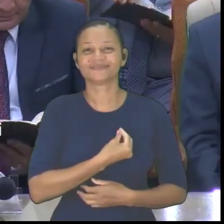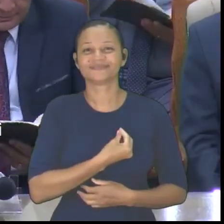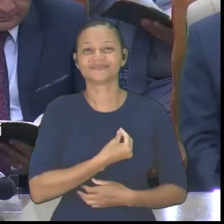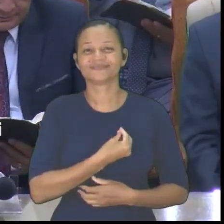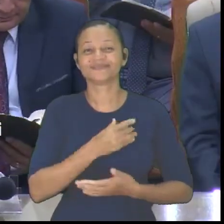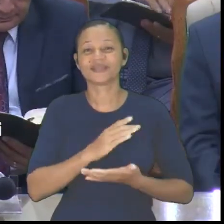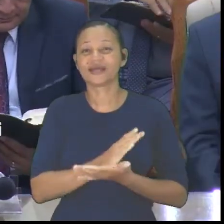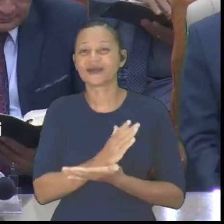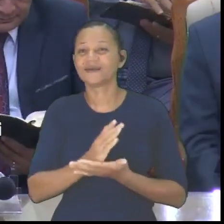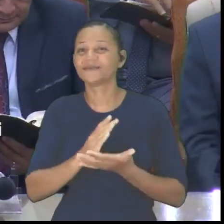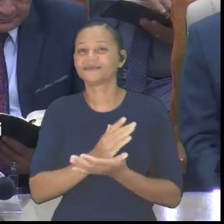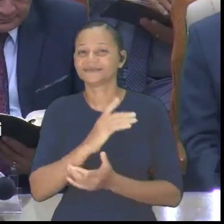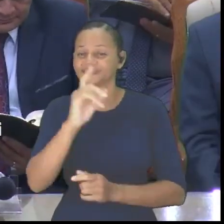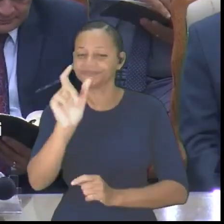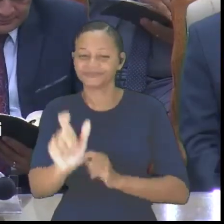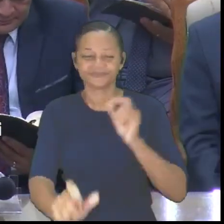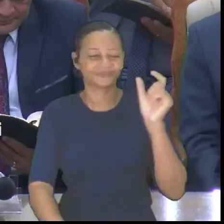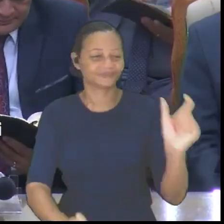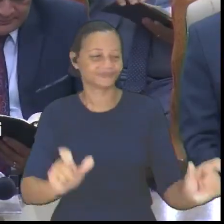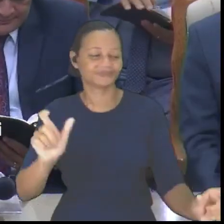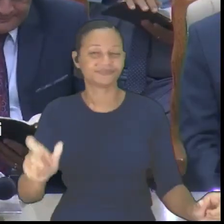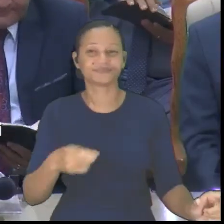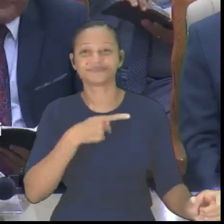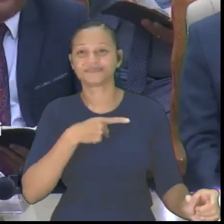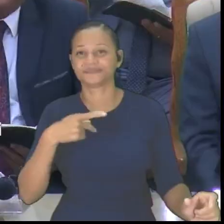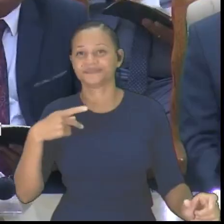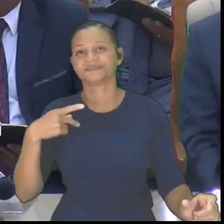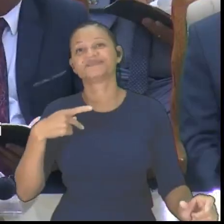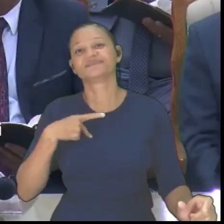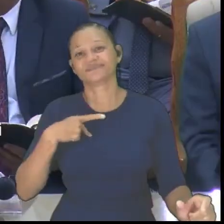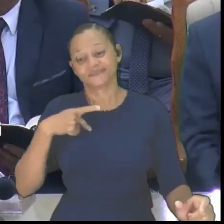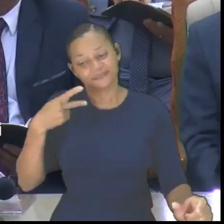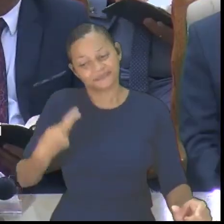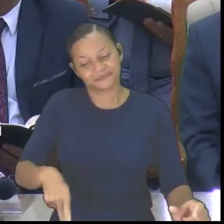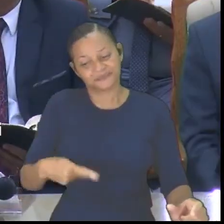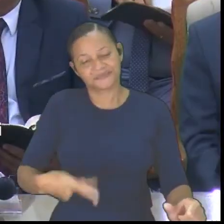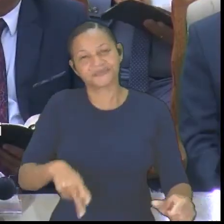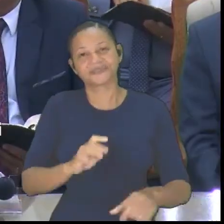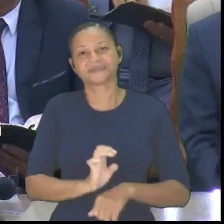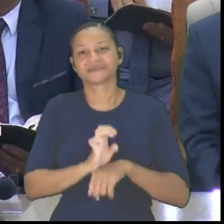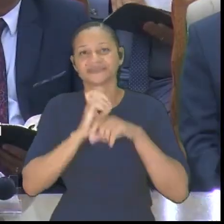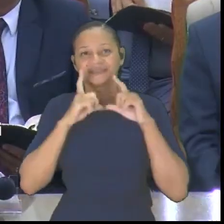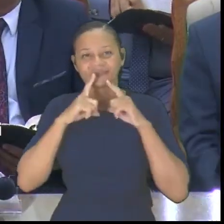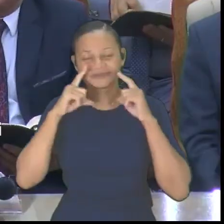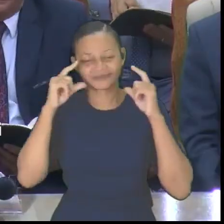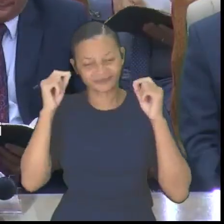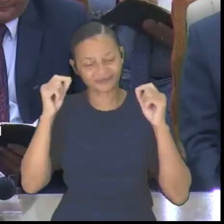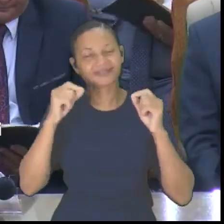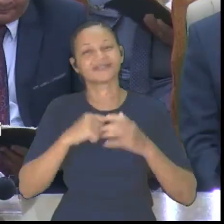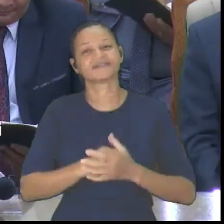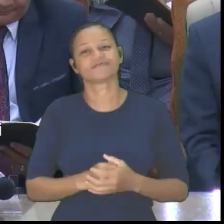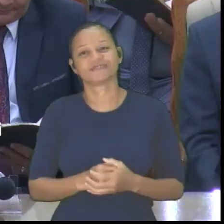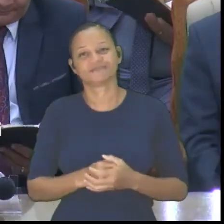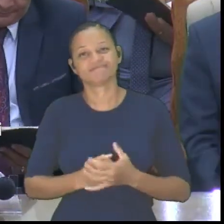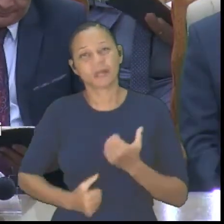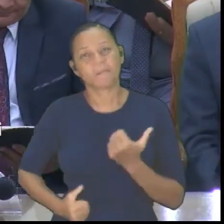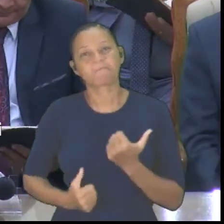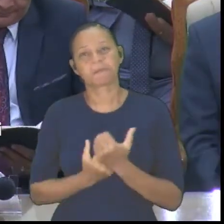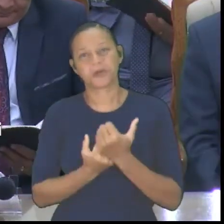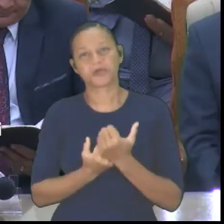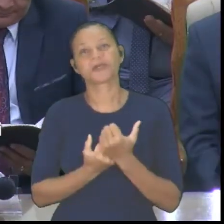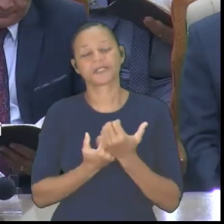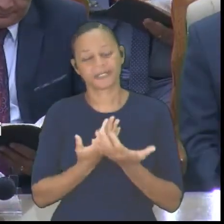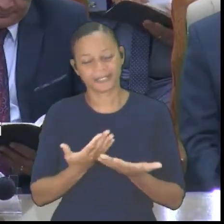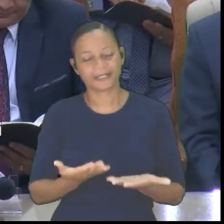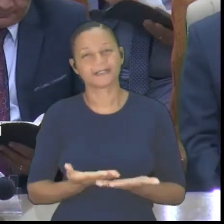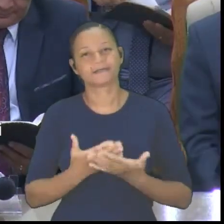de alguns pastores que no estado de Alagoas têm abraçado meu ministério, em especial o pastor